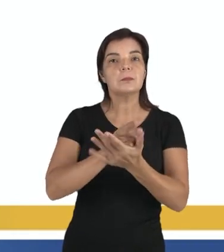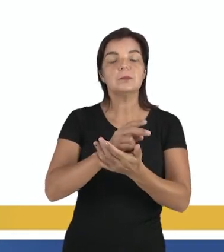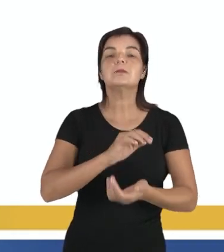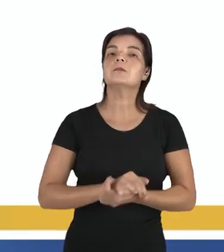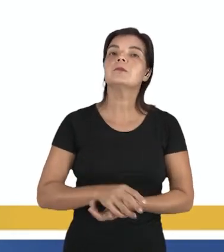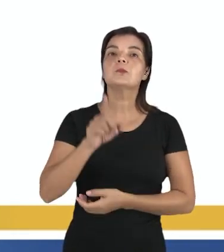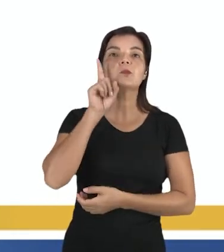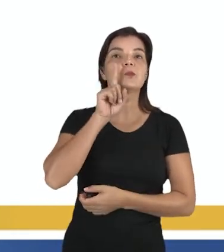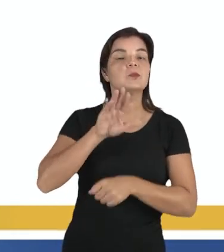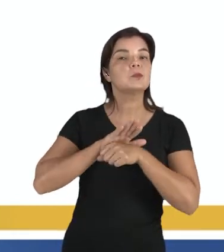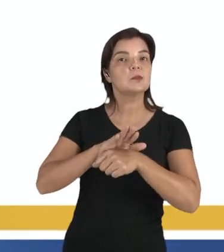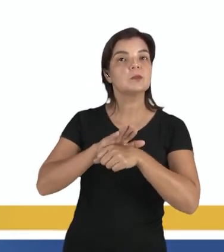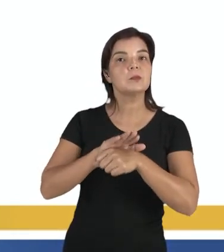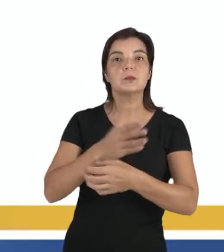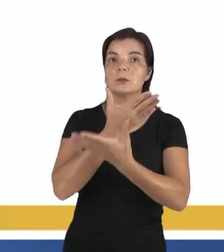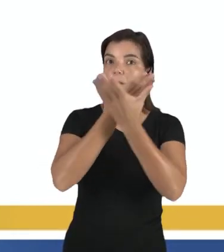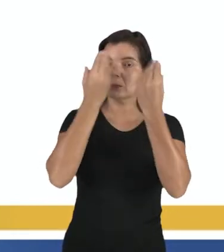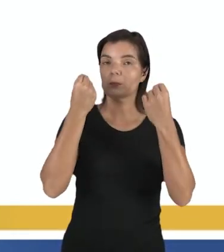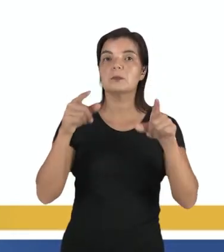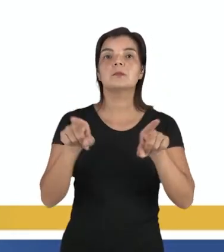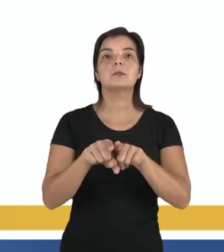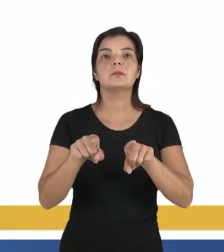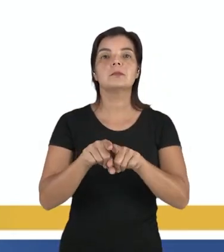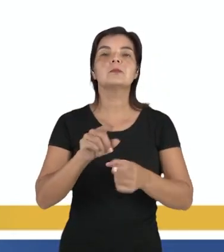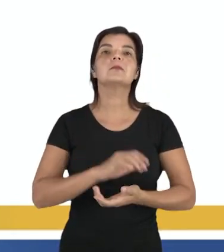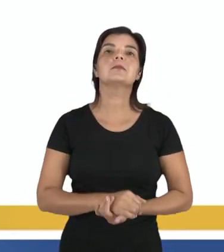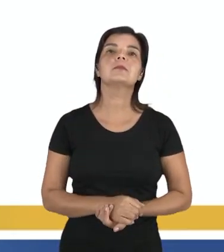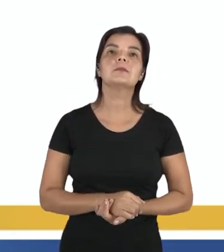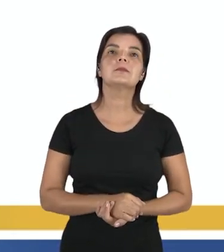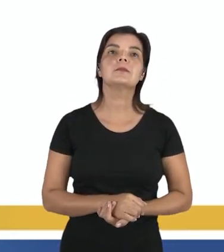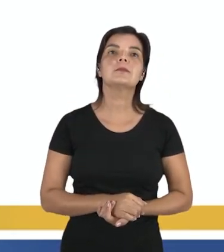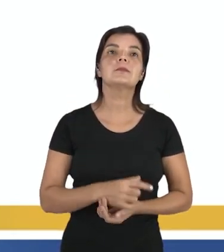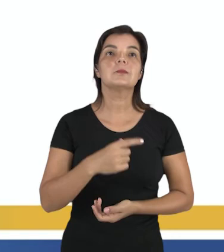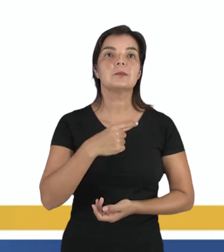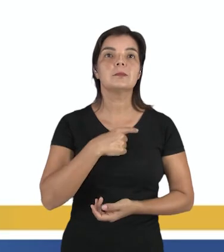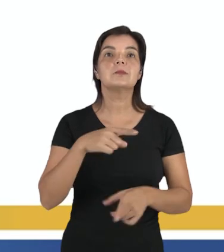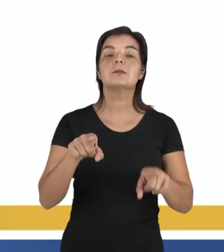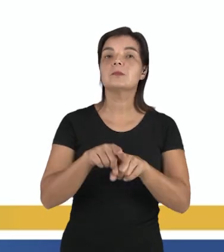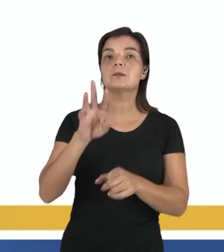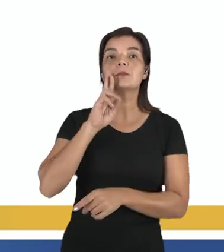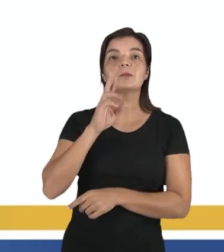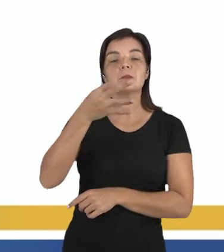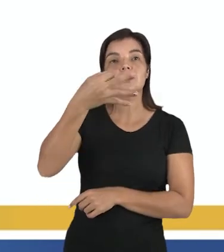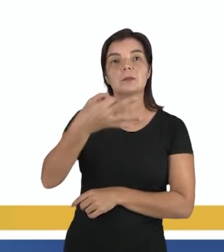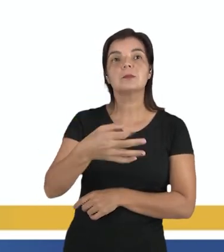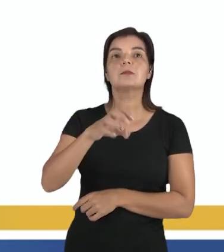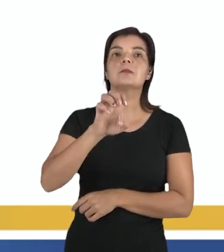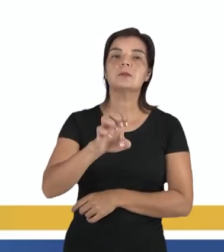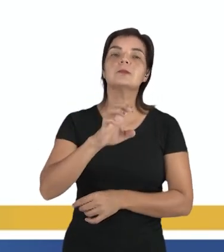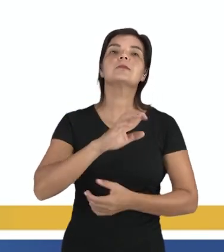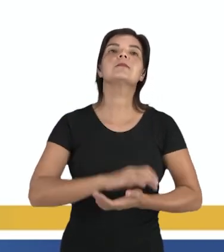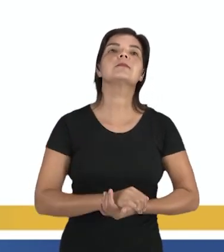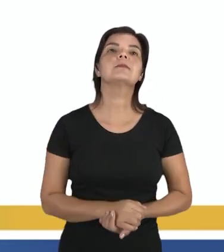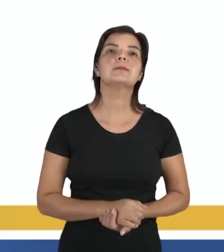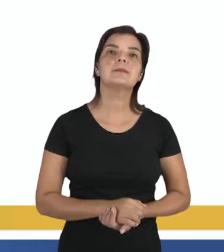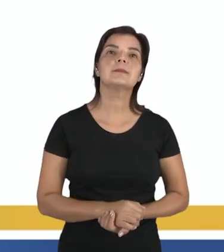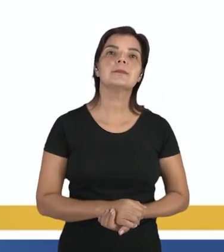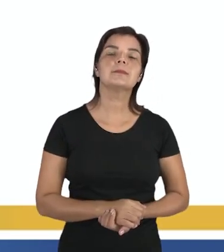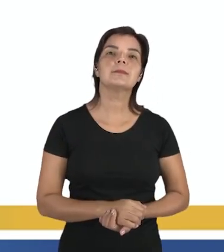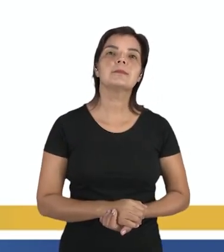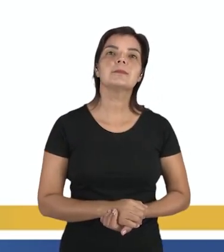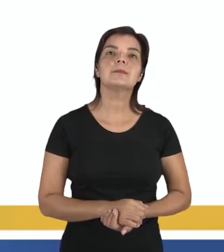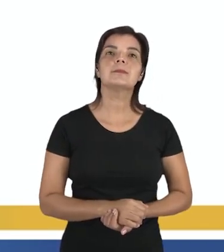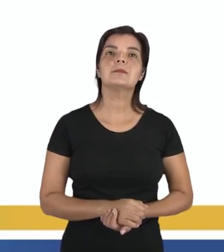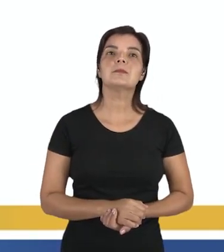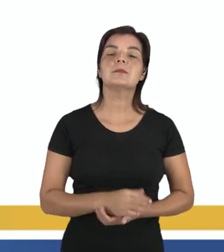dos Estados Unidos, tá, pessoal? Não esqueçam disso. Então, nossa alternativa correta vai ser a nossa alternativa E.